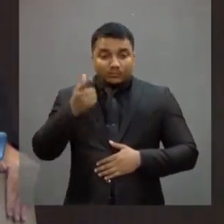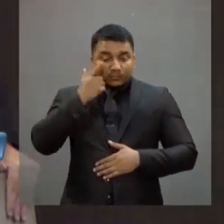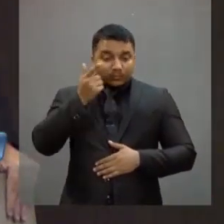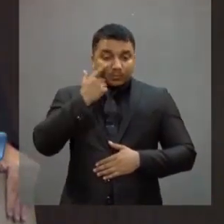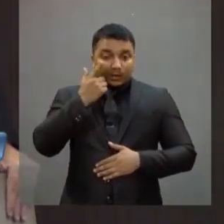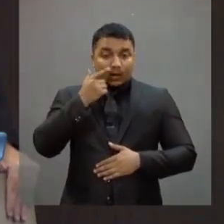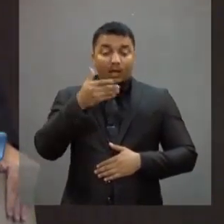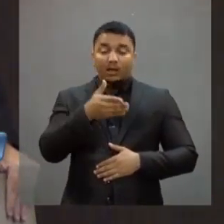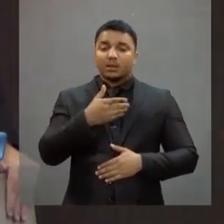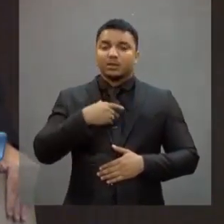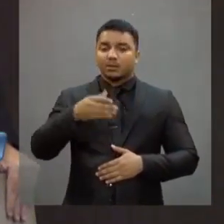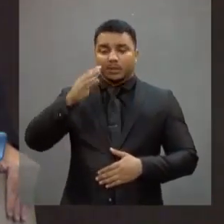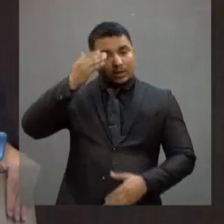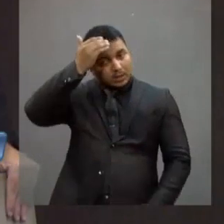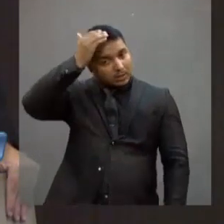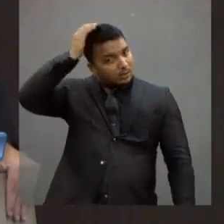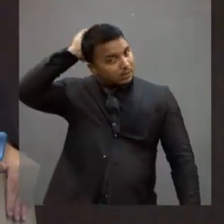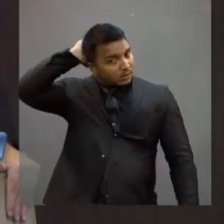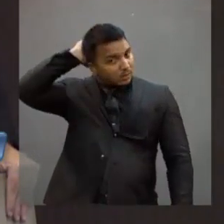Temer